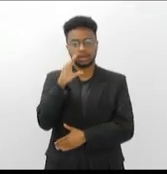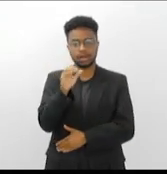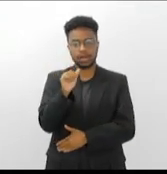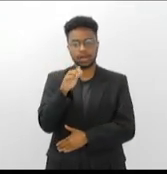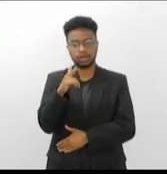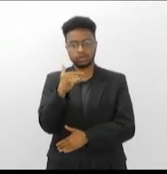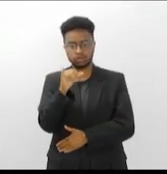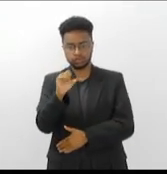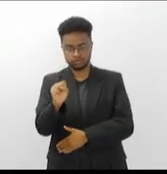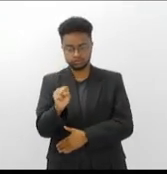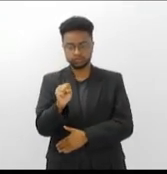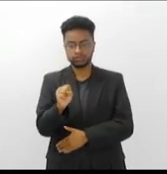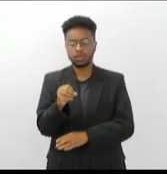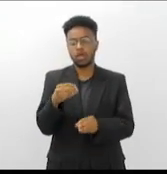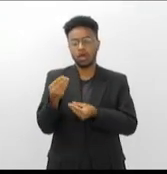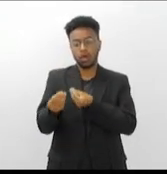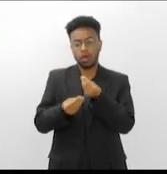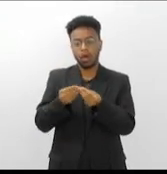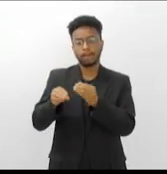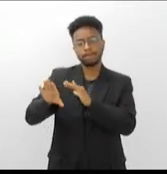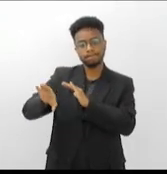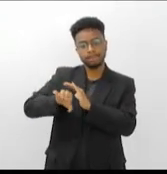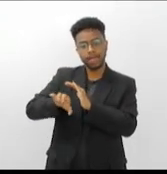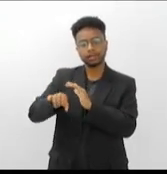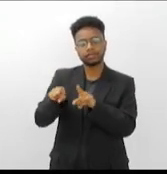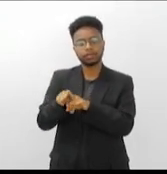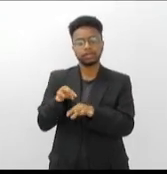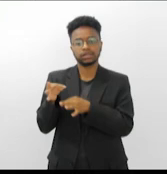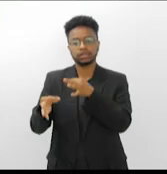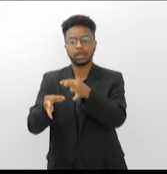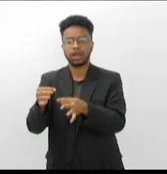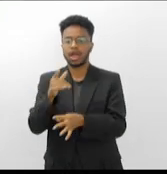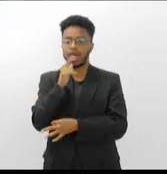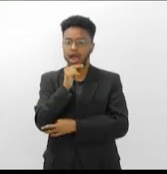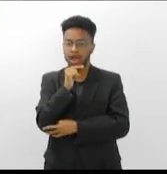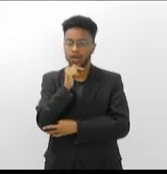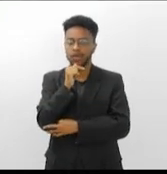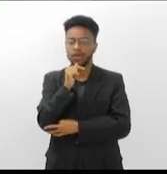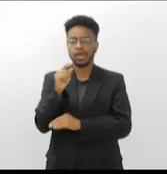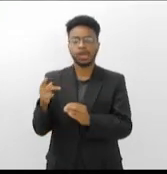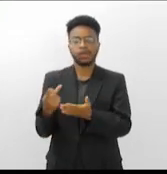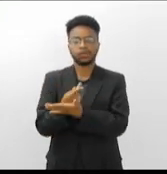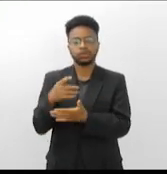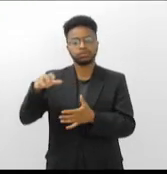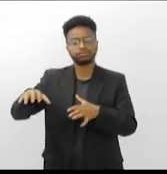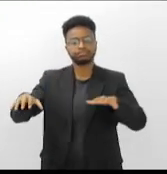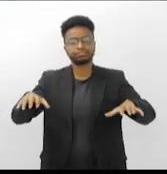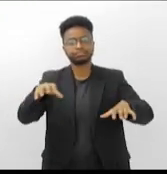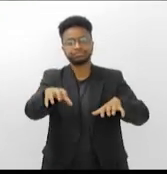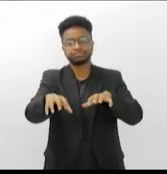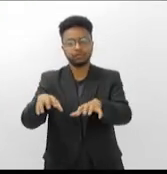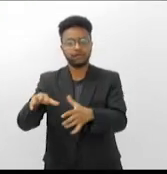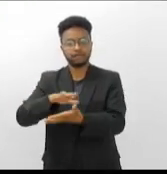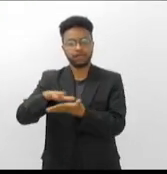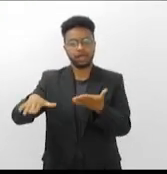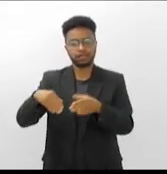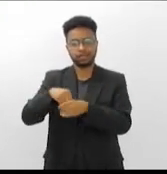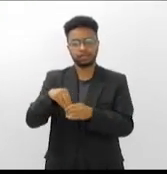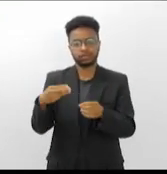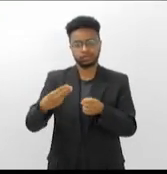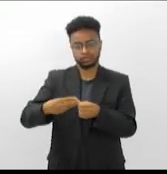a captação e o tratamento de água são feitos em diversos pontos dentro do próprio